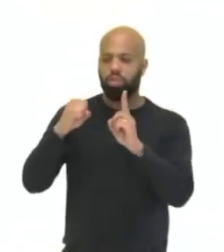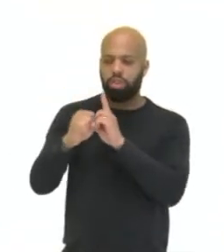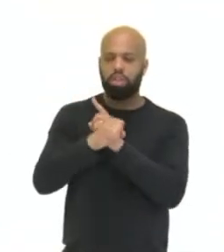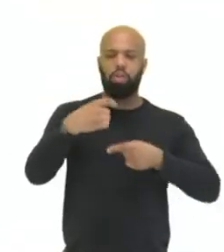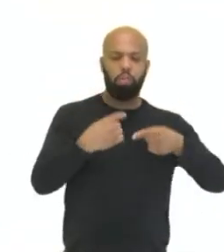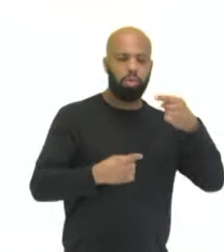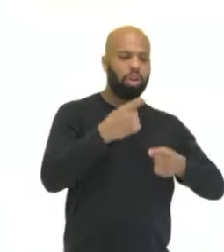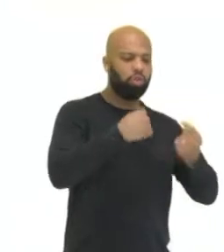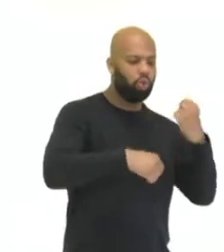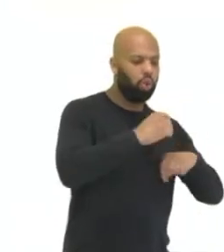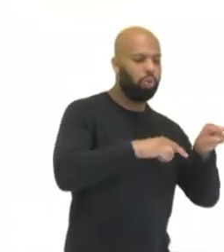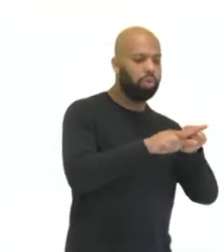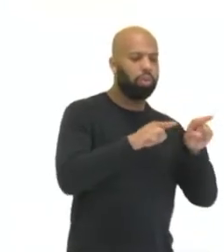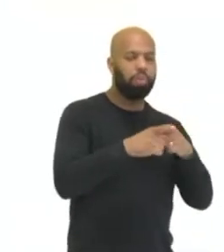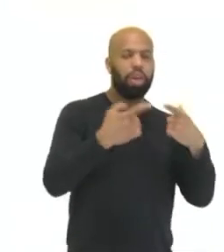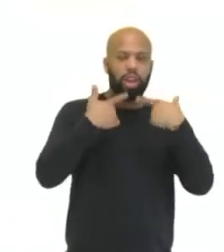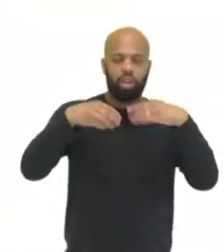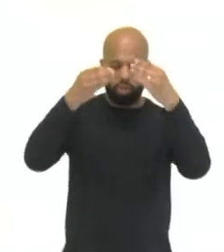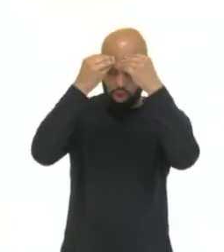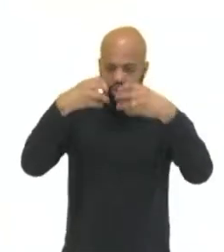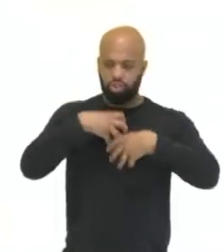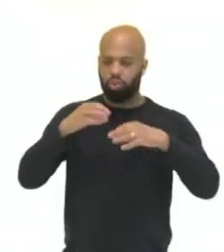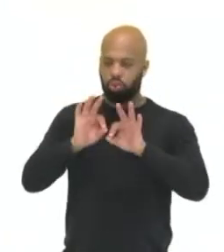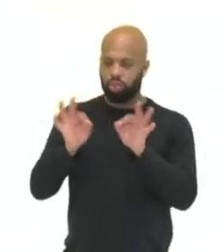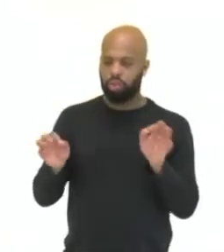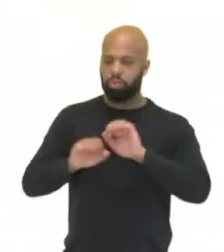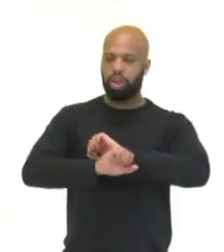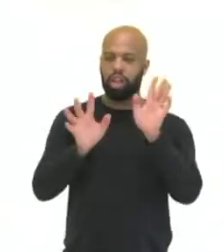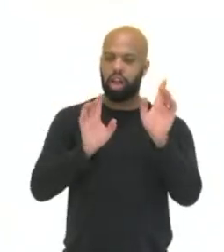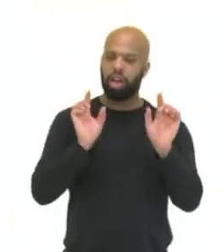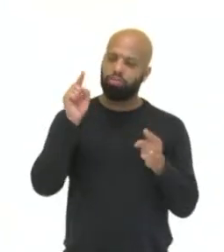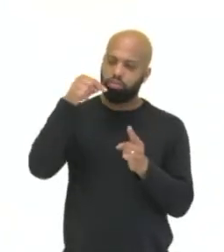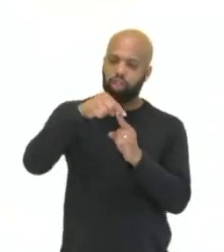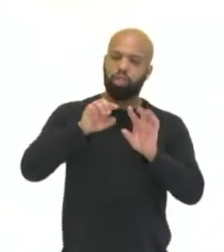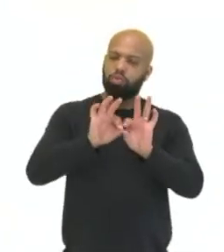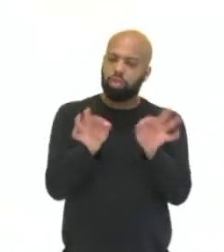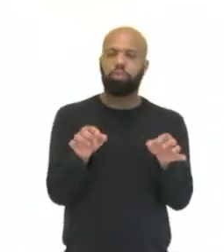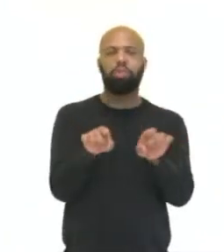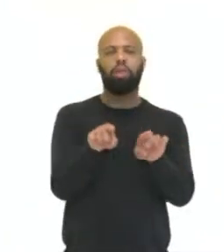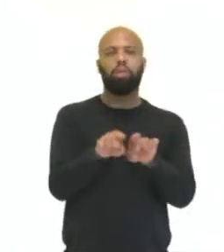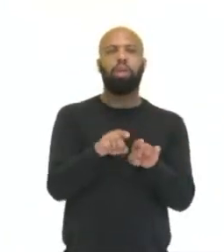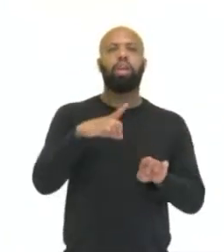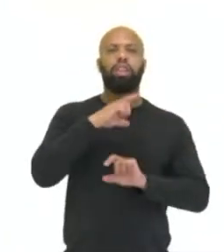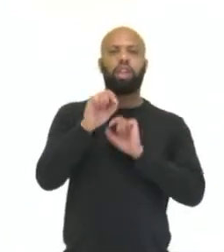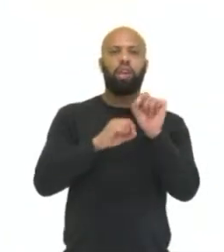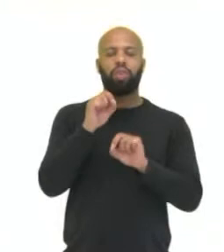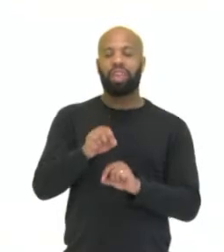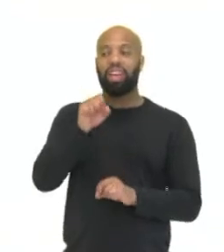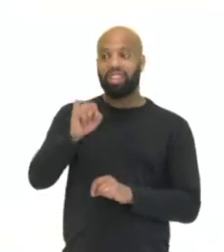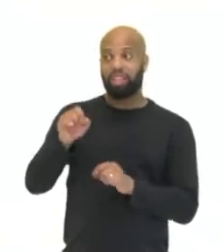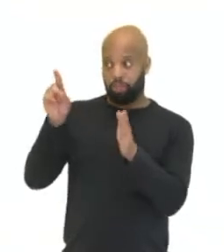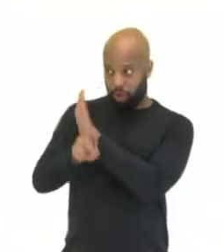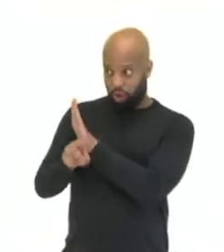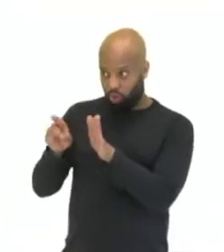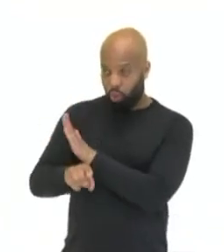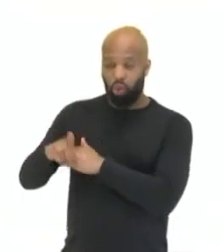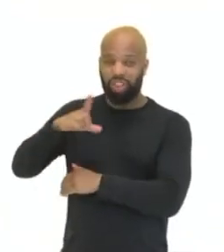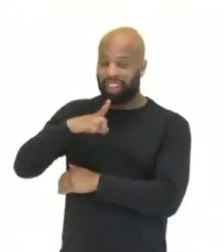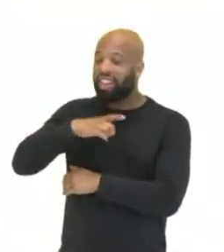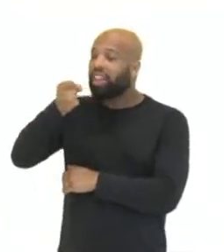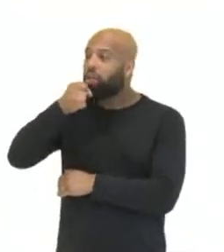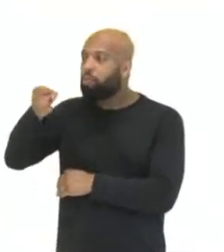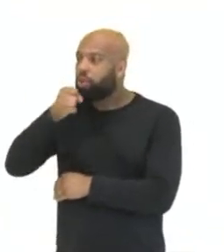ou econômicos. A linguagem geralmente é simples, clara e dinâmica. Temos a presença do discurso direto, quando temos ali a fala direta